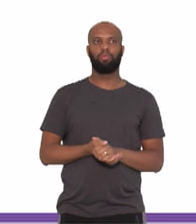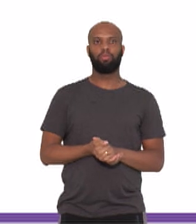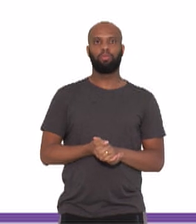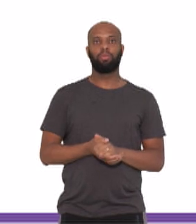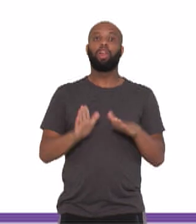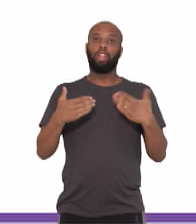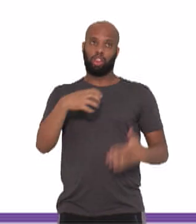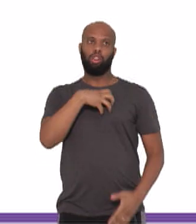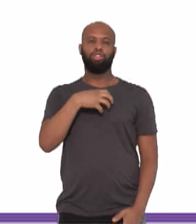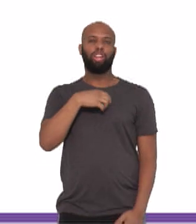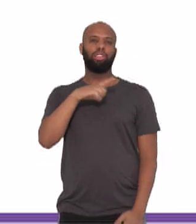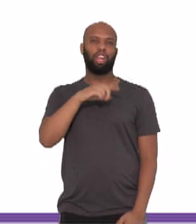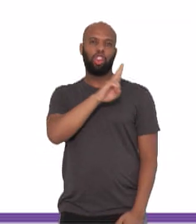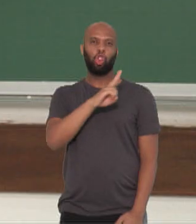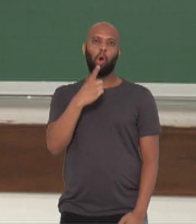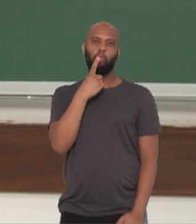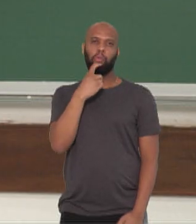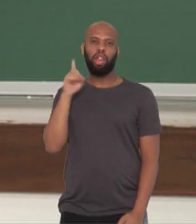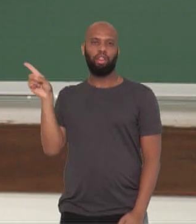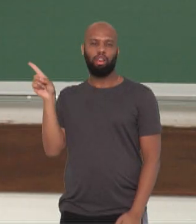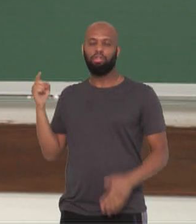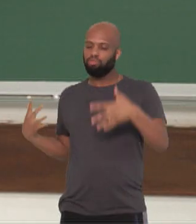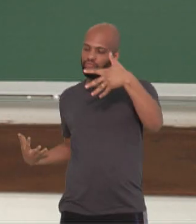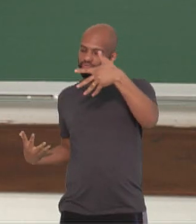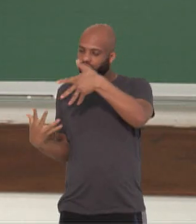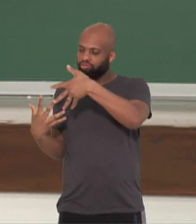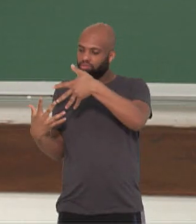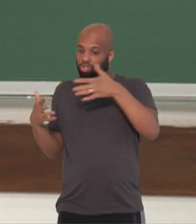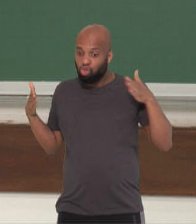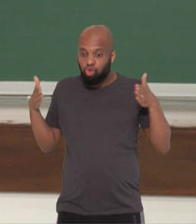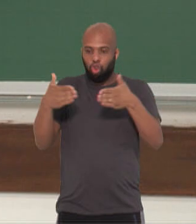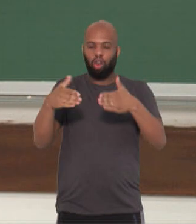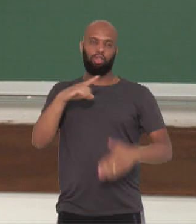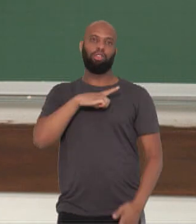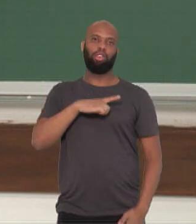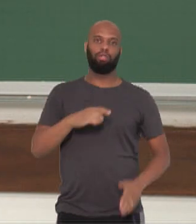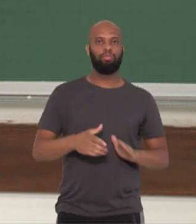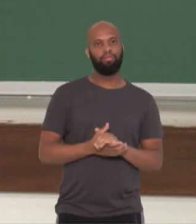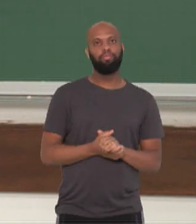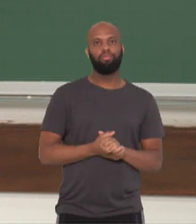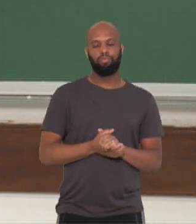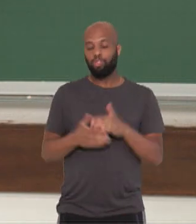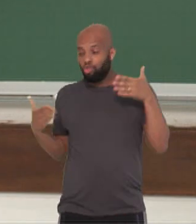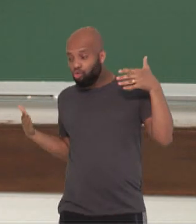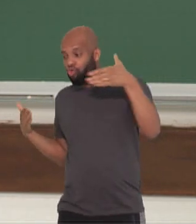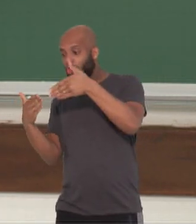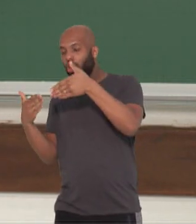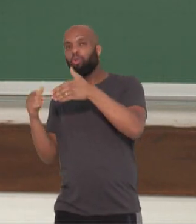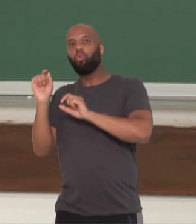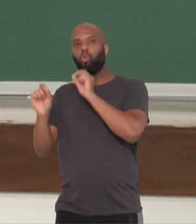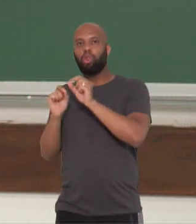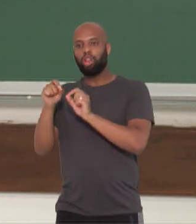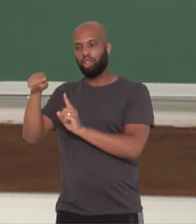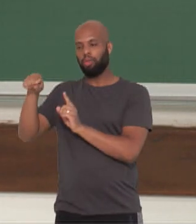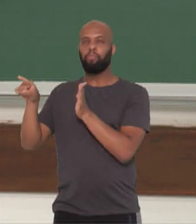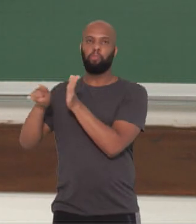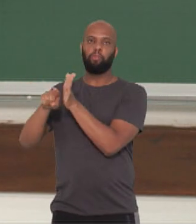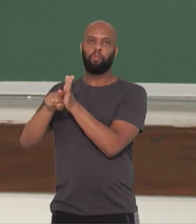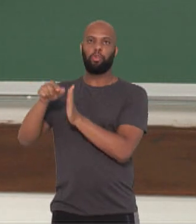de comportamento é chamado linhas convergentes, ou seja, as linhas convergem para a carga negativa.